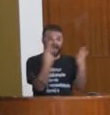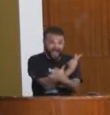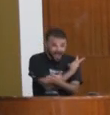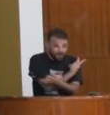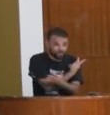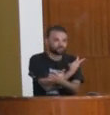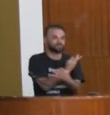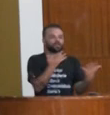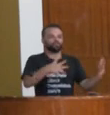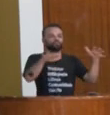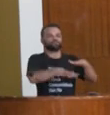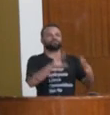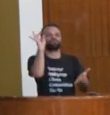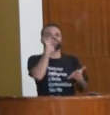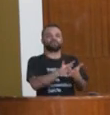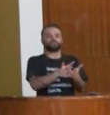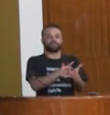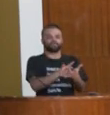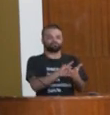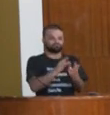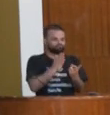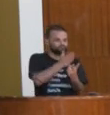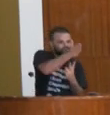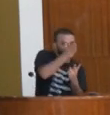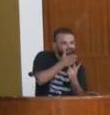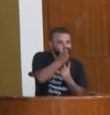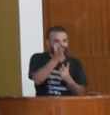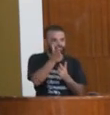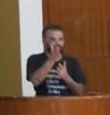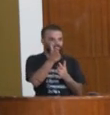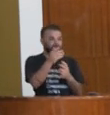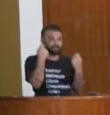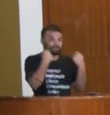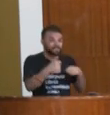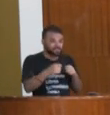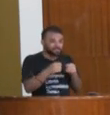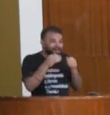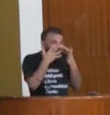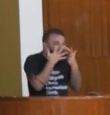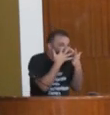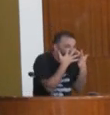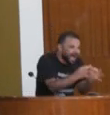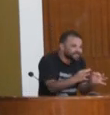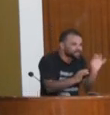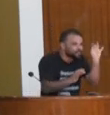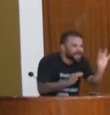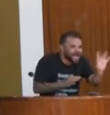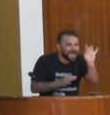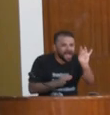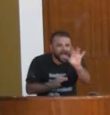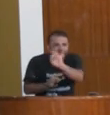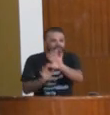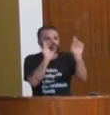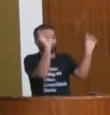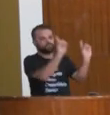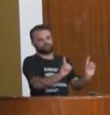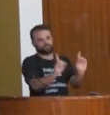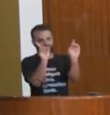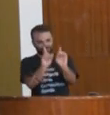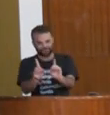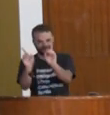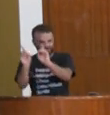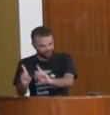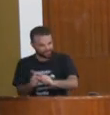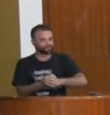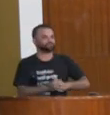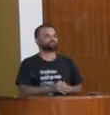mão dupla, somente olhando individualmente para cada funcionário com deficiência. É que a empresa